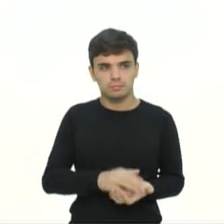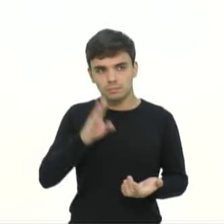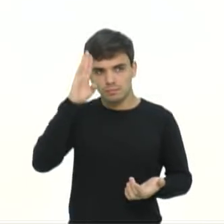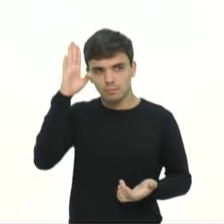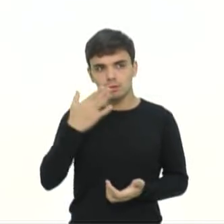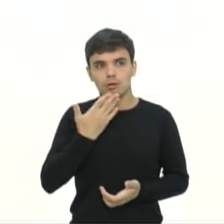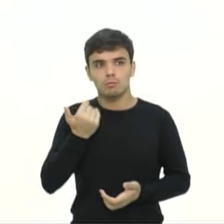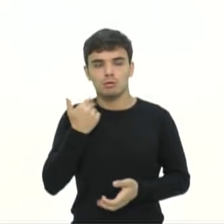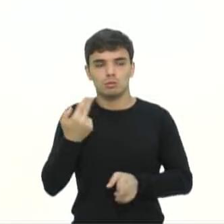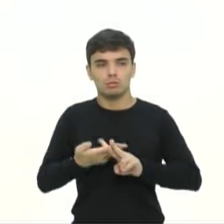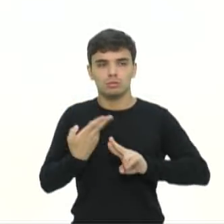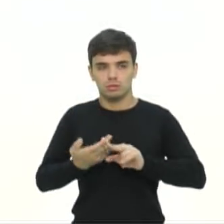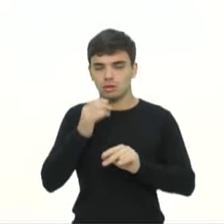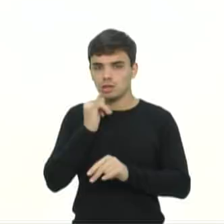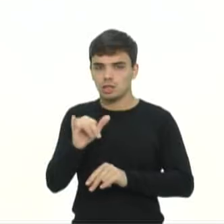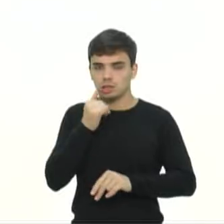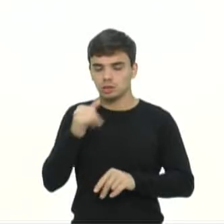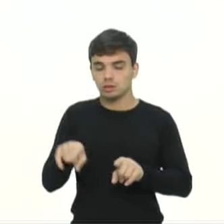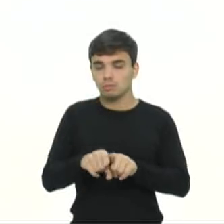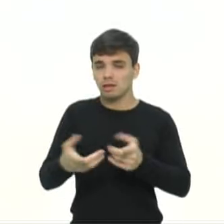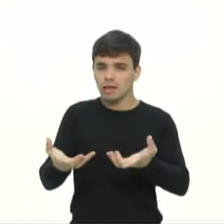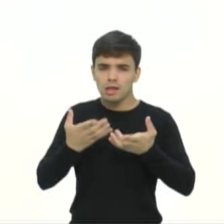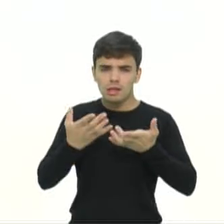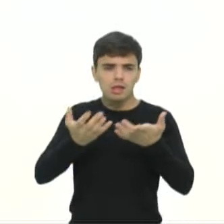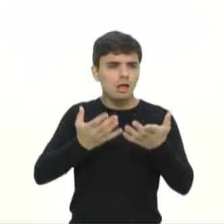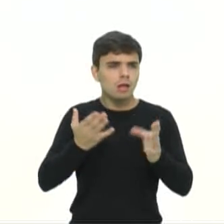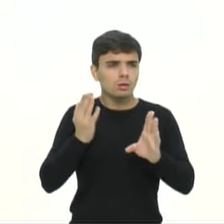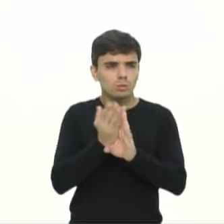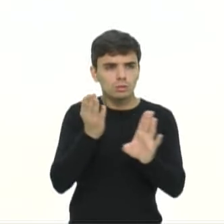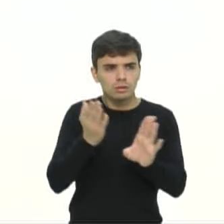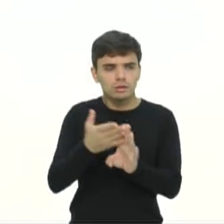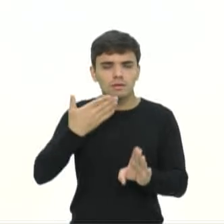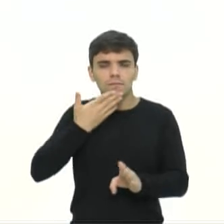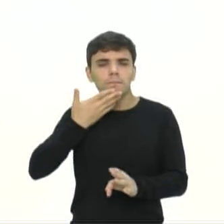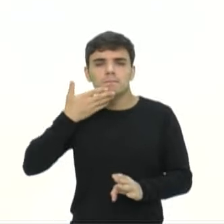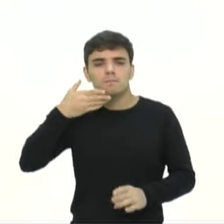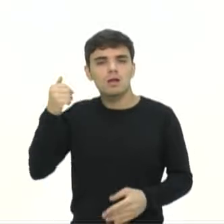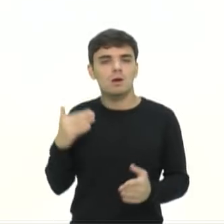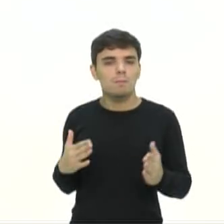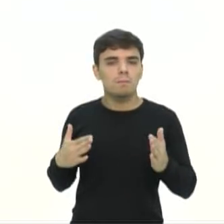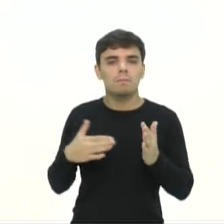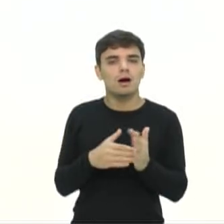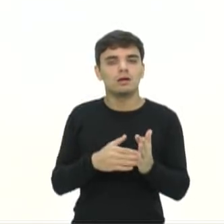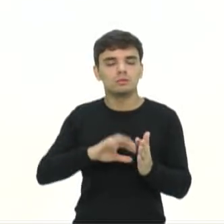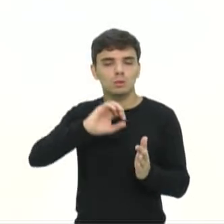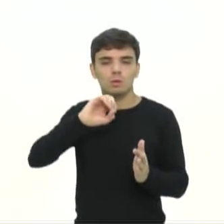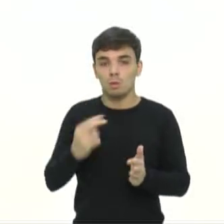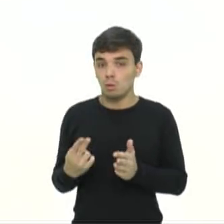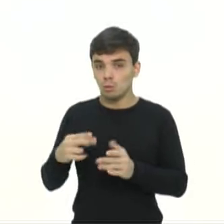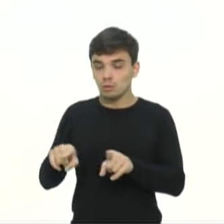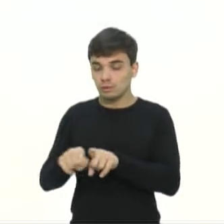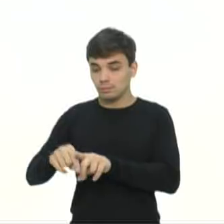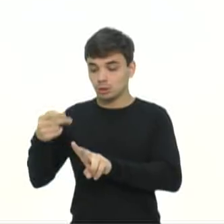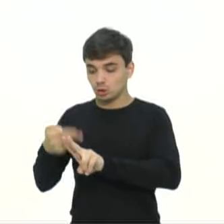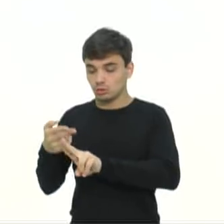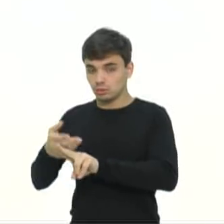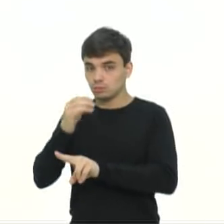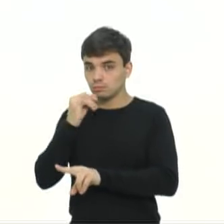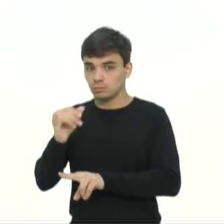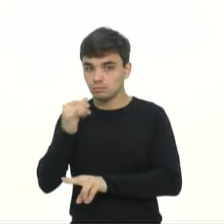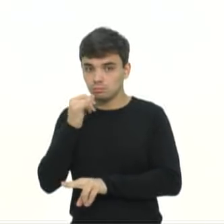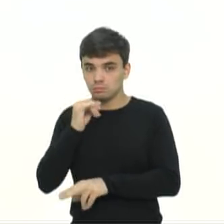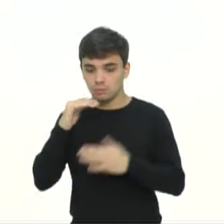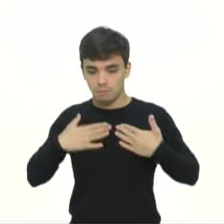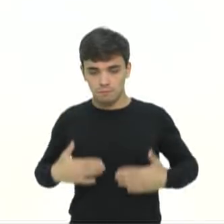do melhor uso da energia em busca da eficiência máxima, ou seja, o melhor uso da energia física e mental,